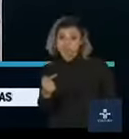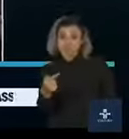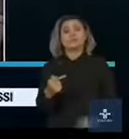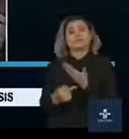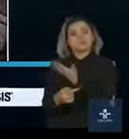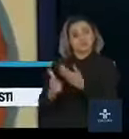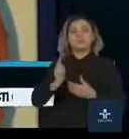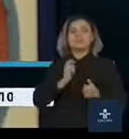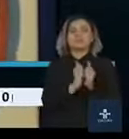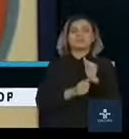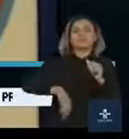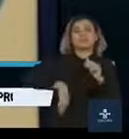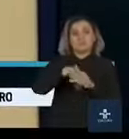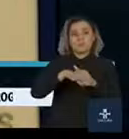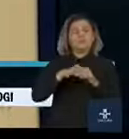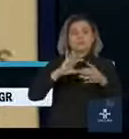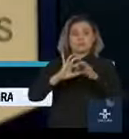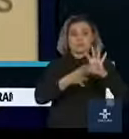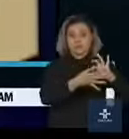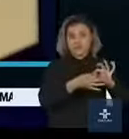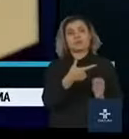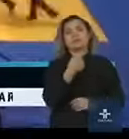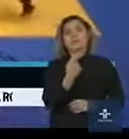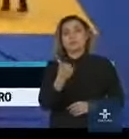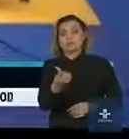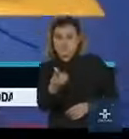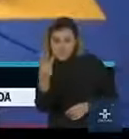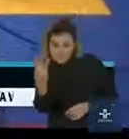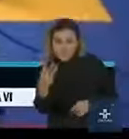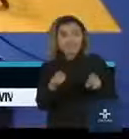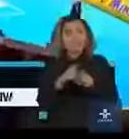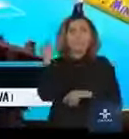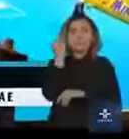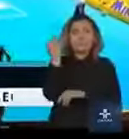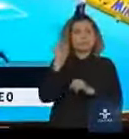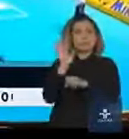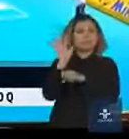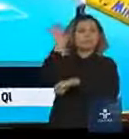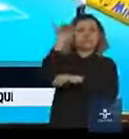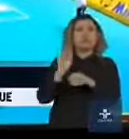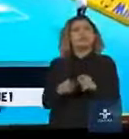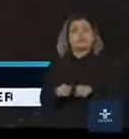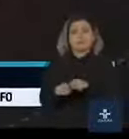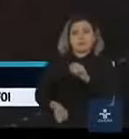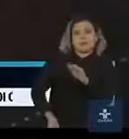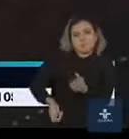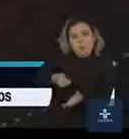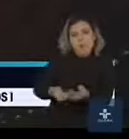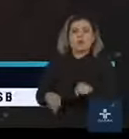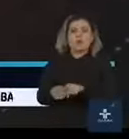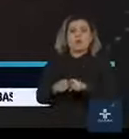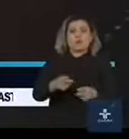Ibirapuera sediou jogos do Pan-Americano de 63, além de disputas importantes de basquete, vôlei e tênis. Também foi palco de